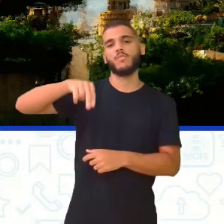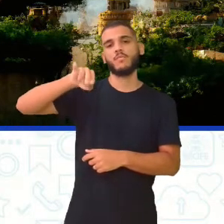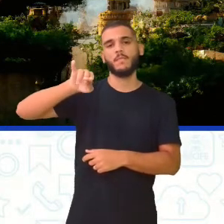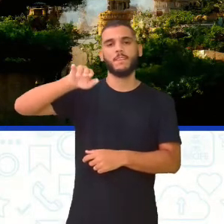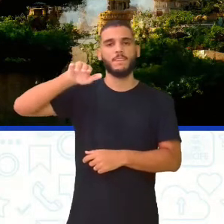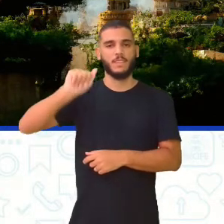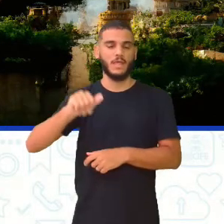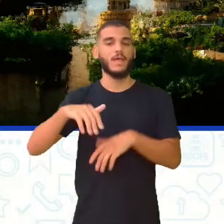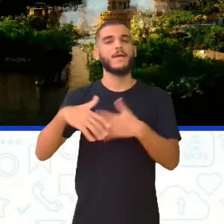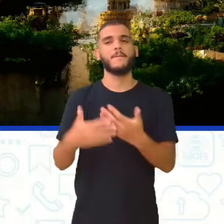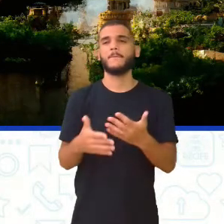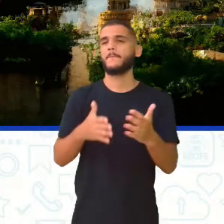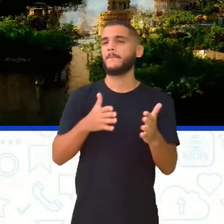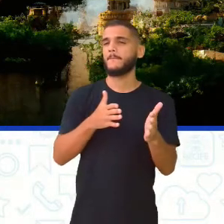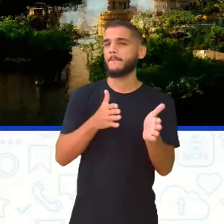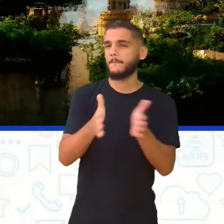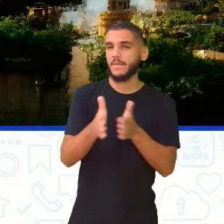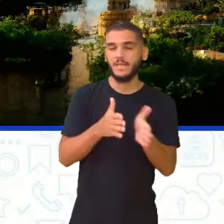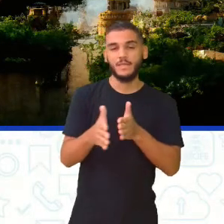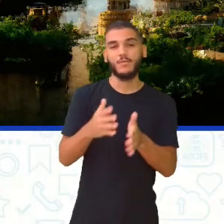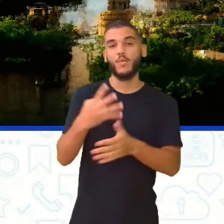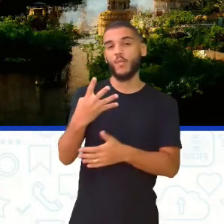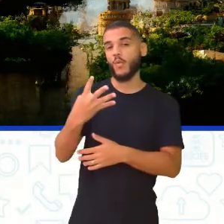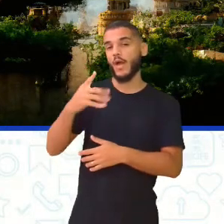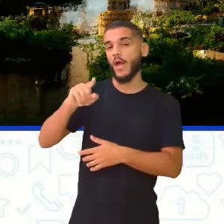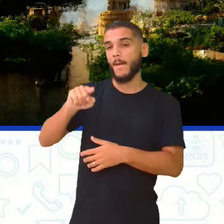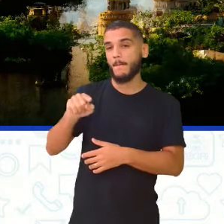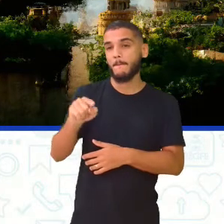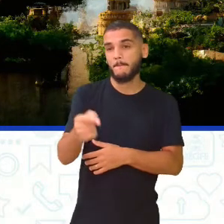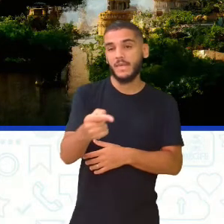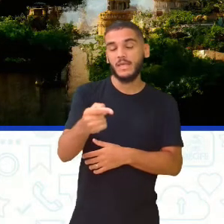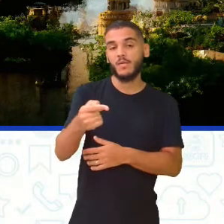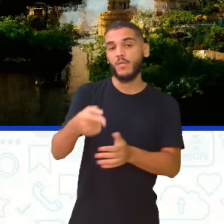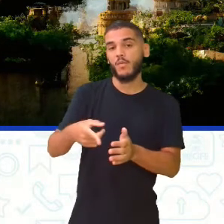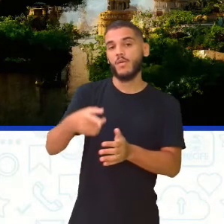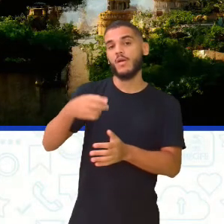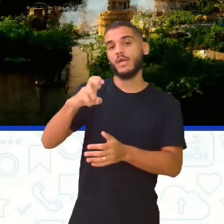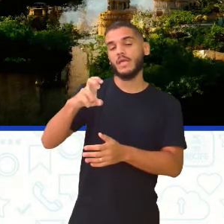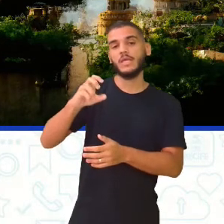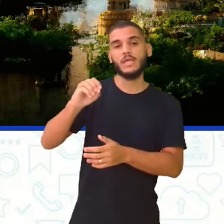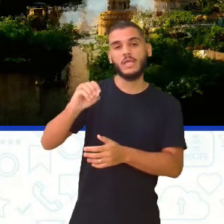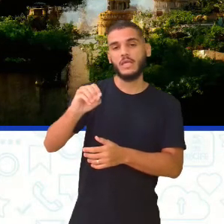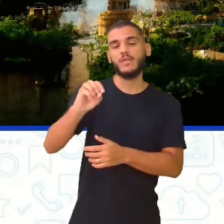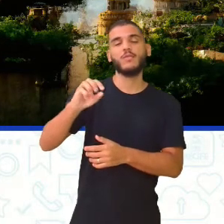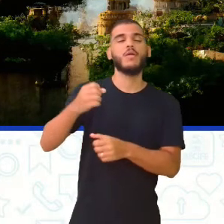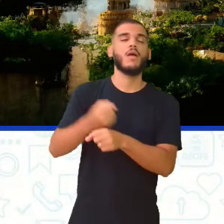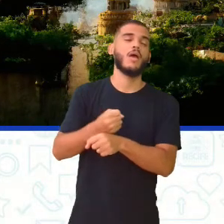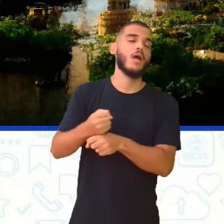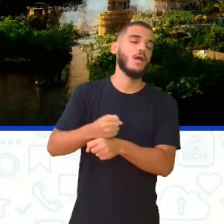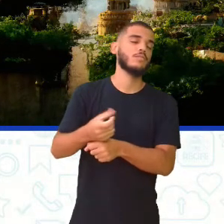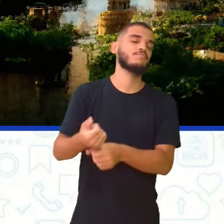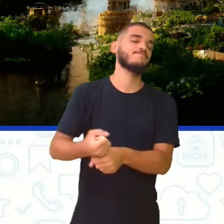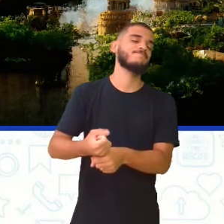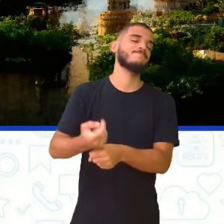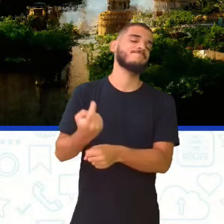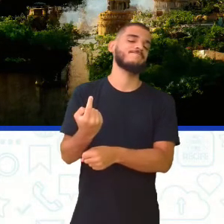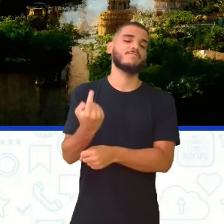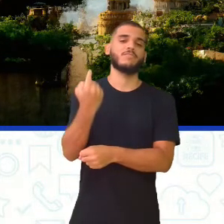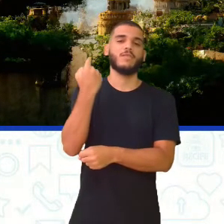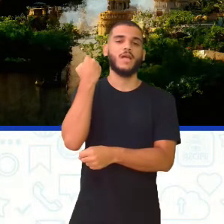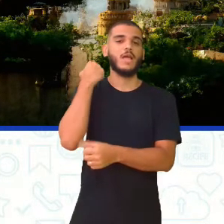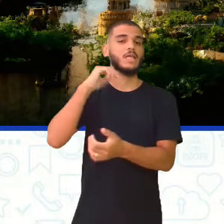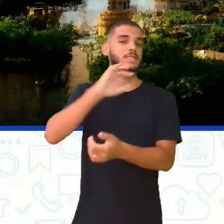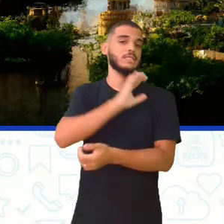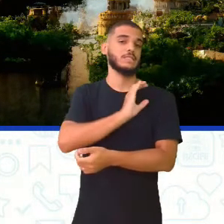há 4.500 anos antes de Cristo. Professor, e o que são leveduras? A gente está falando aí também, olha, já da